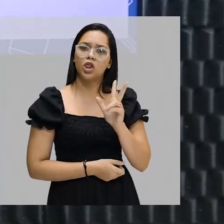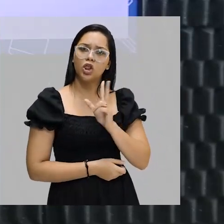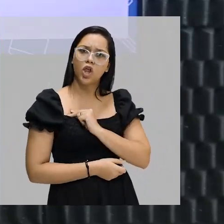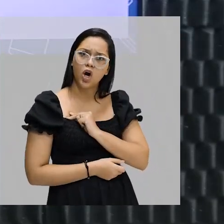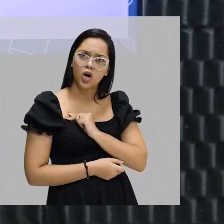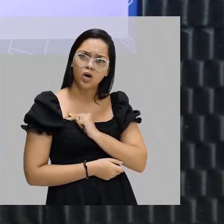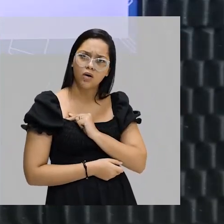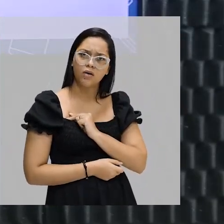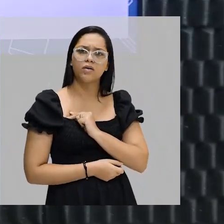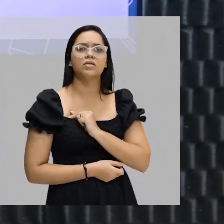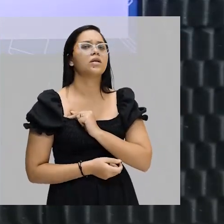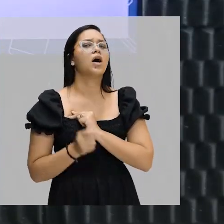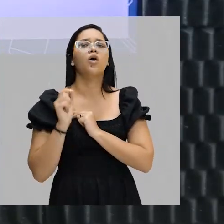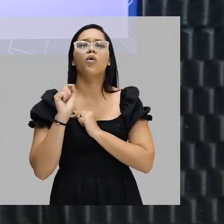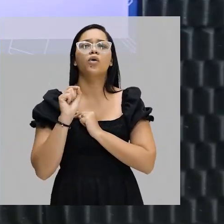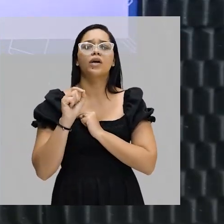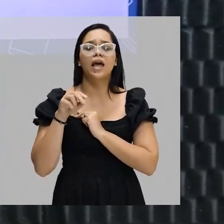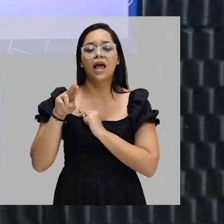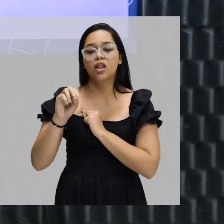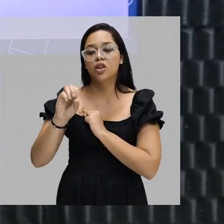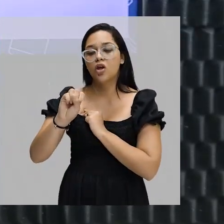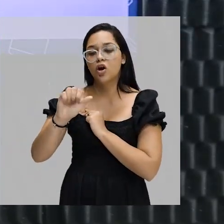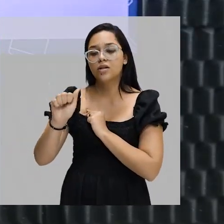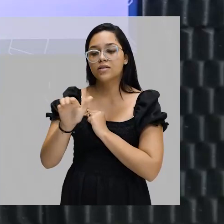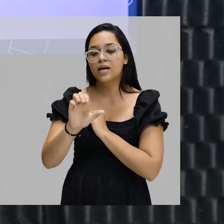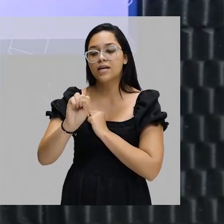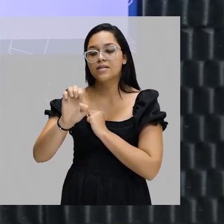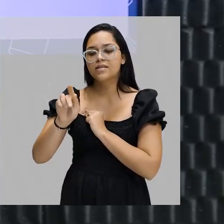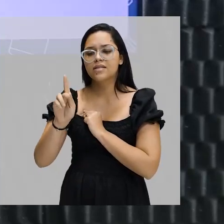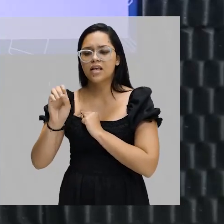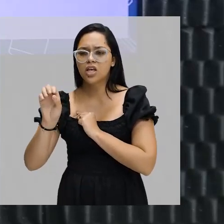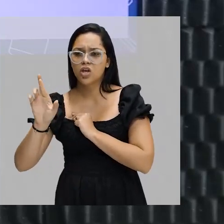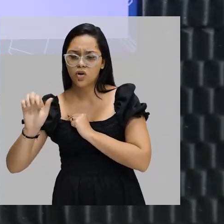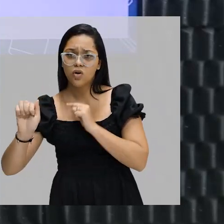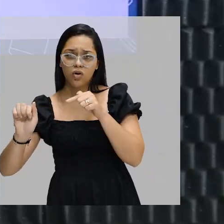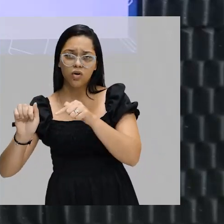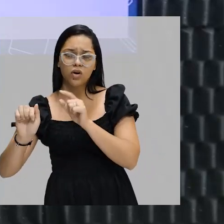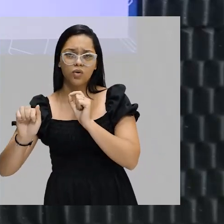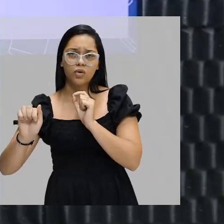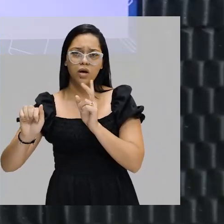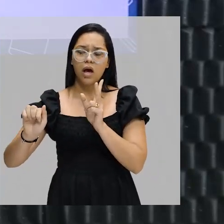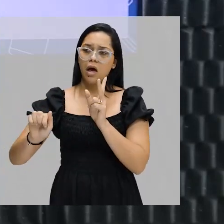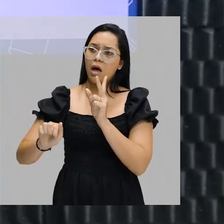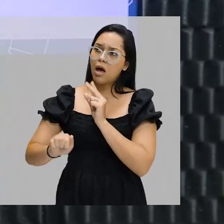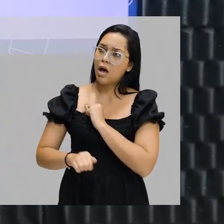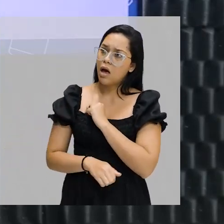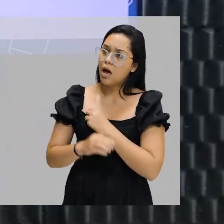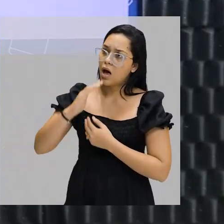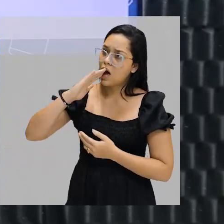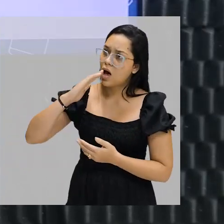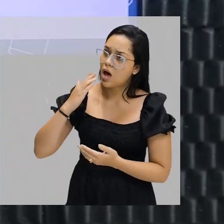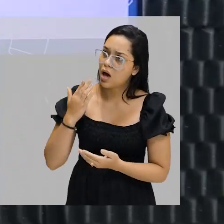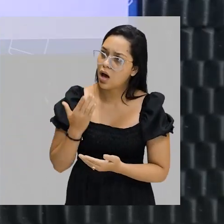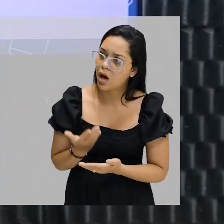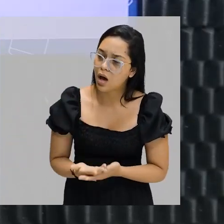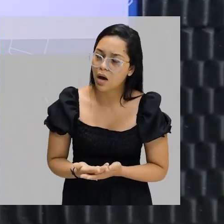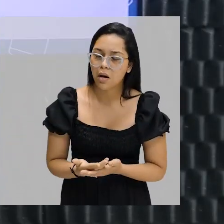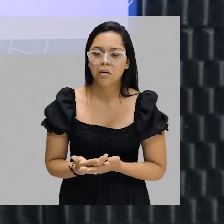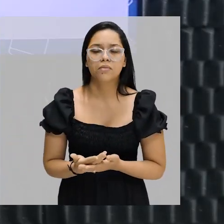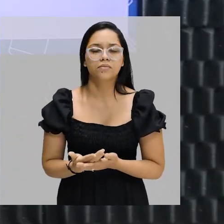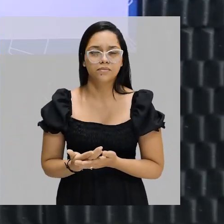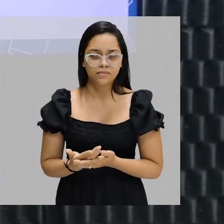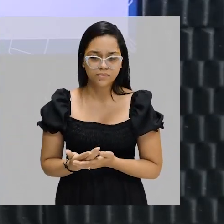nossa é o Nossa Senhora né as pessoas Nossa Senhora você admiro das coisas ficam só nossa